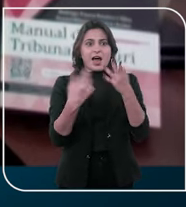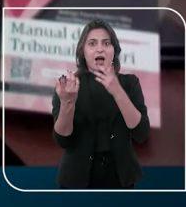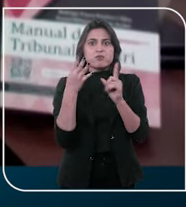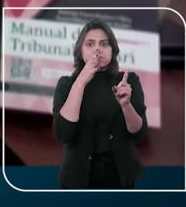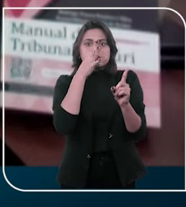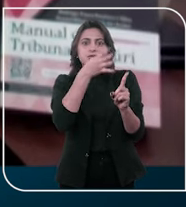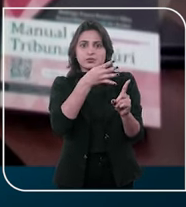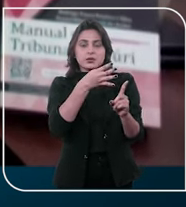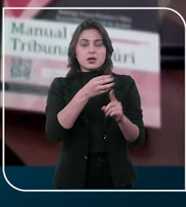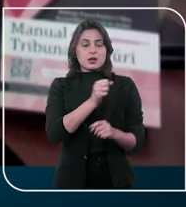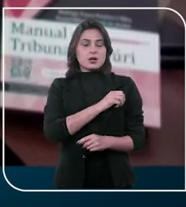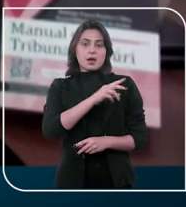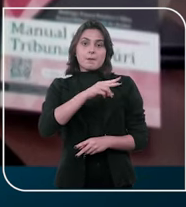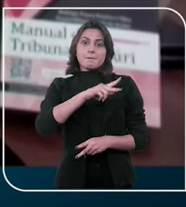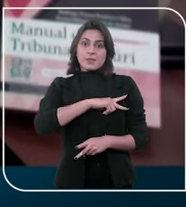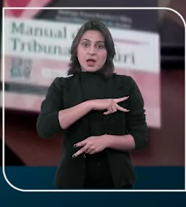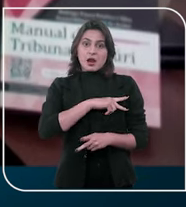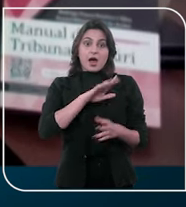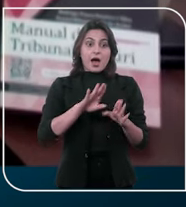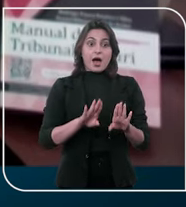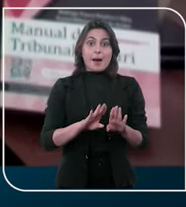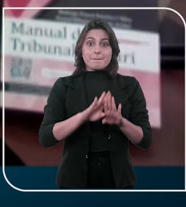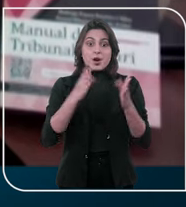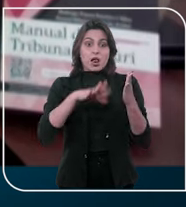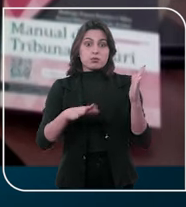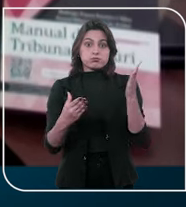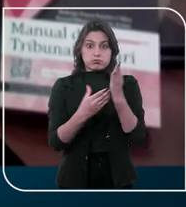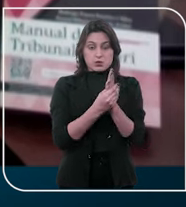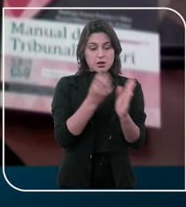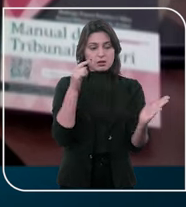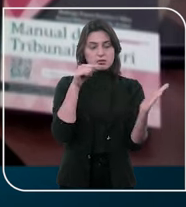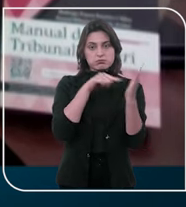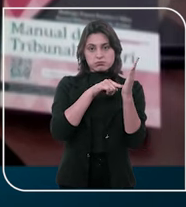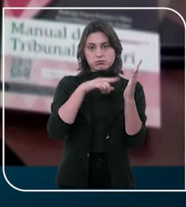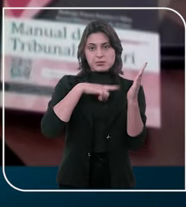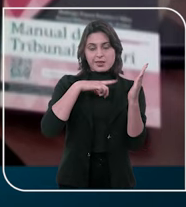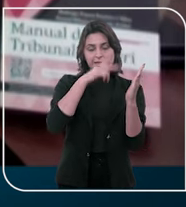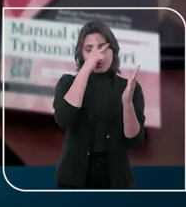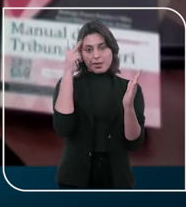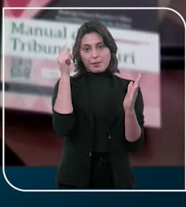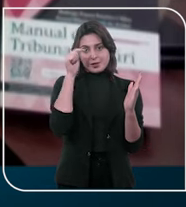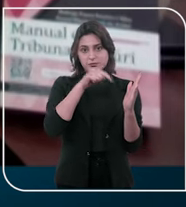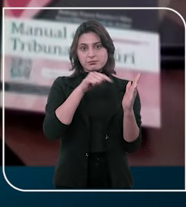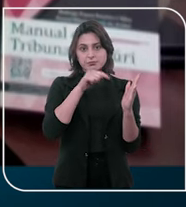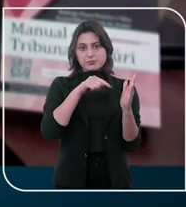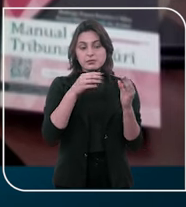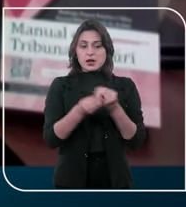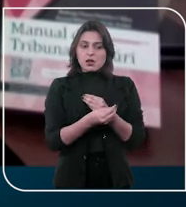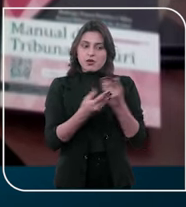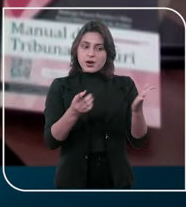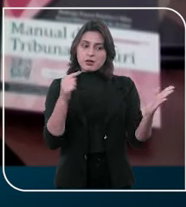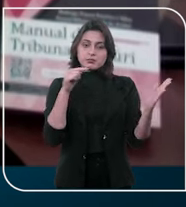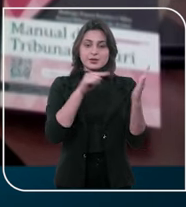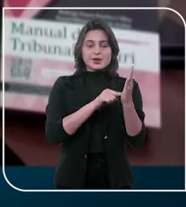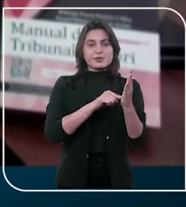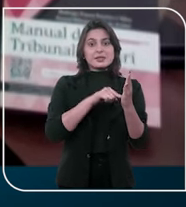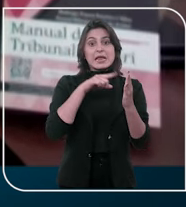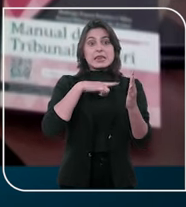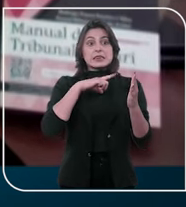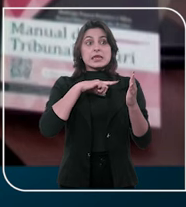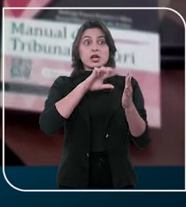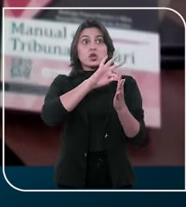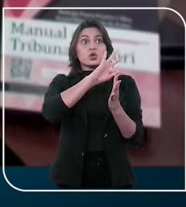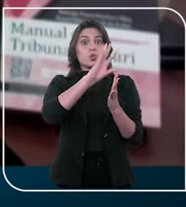abrindo um processo, ou seja, está denunciando a pessoa, oferecendo a denúncia e vai fazer todo um processo contra ela. E